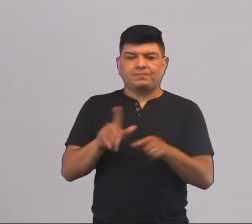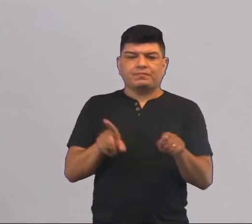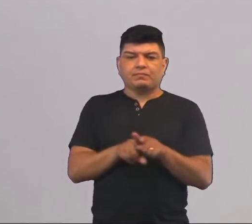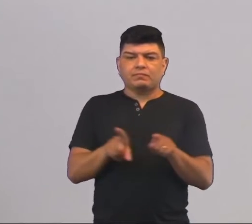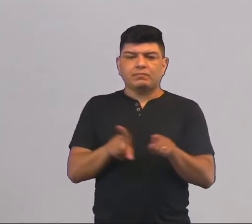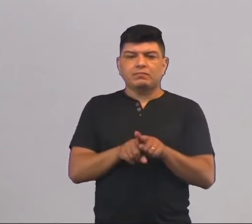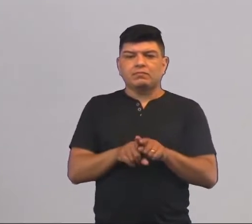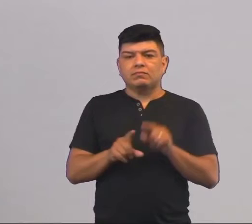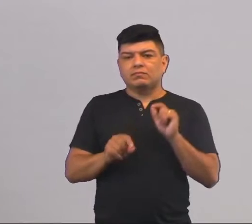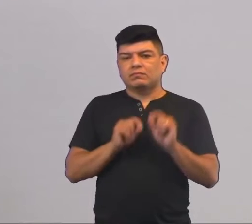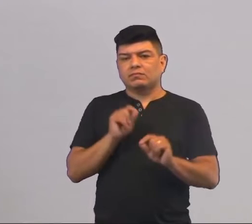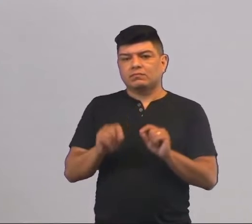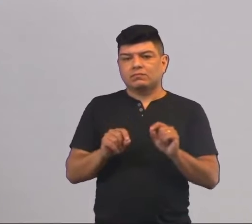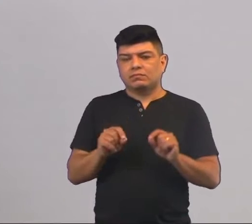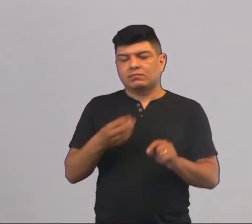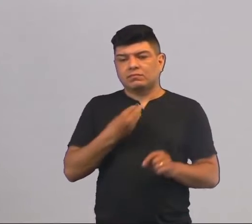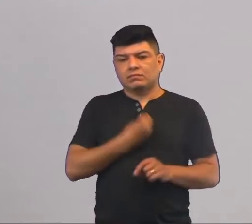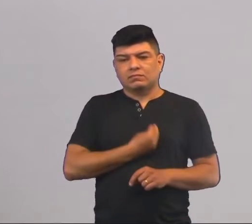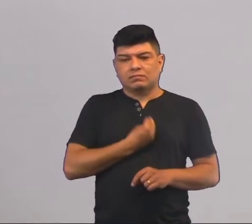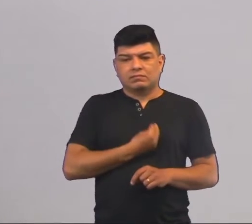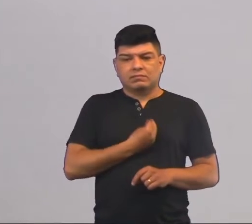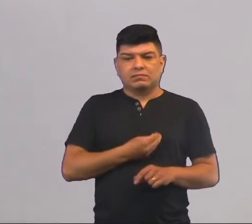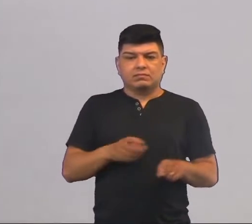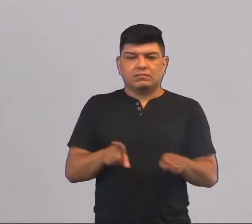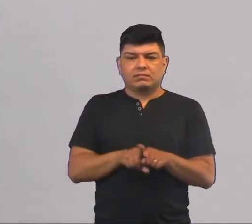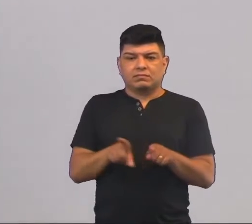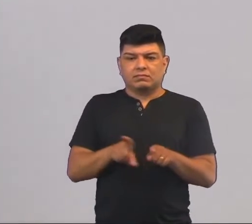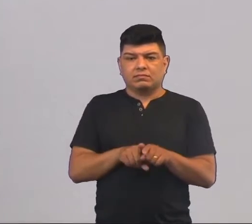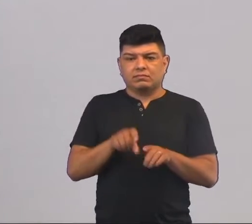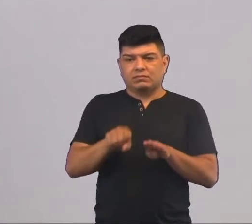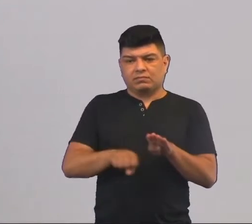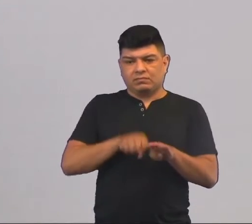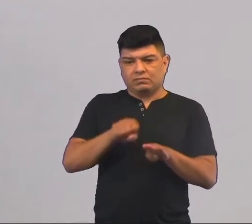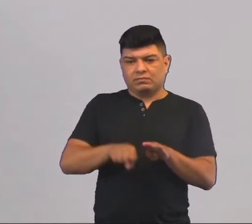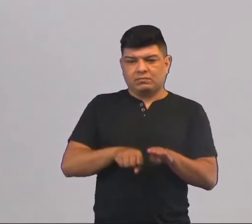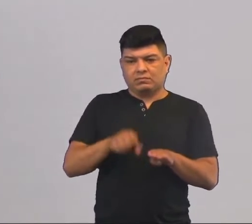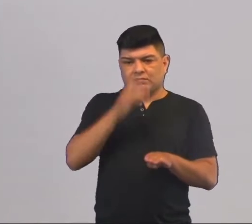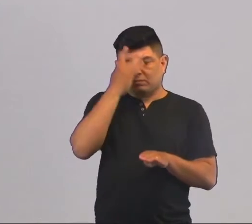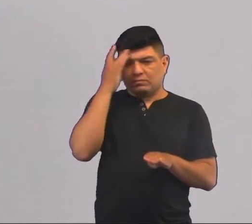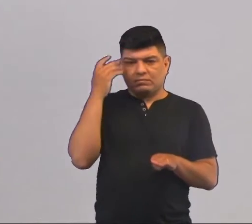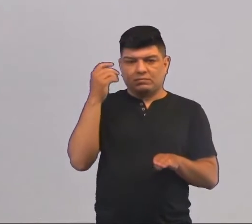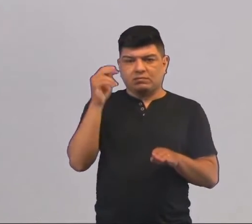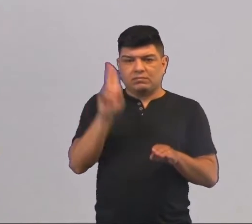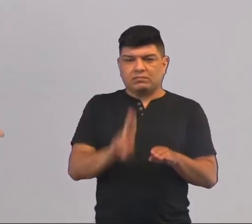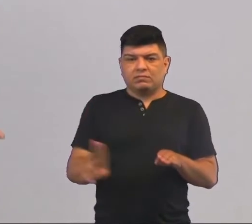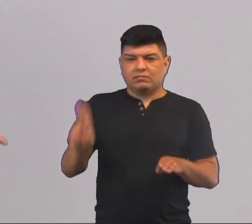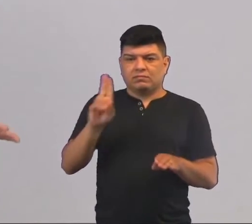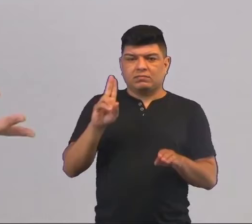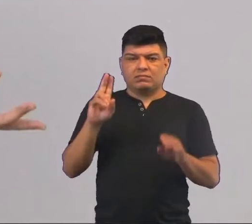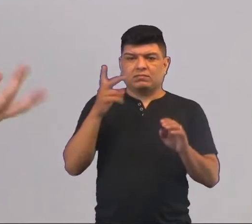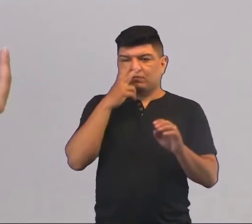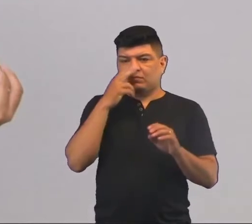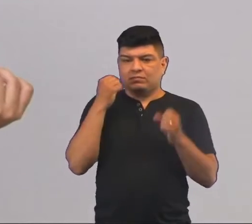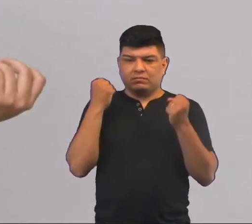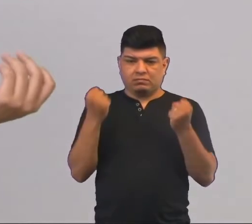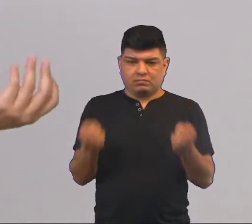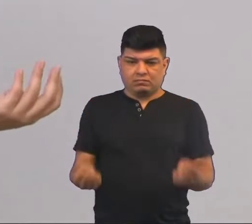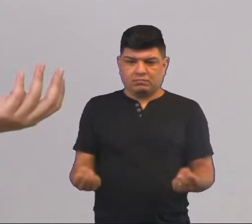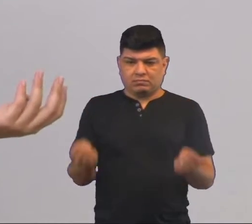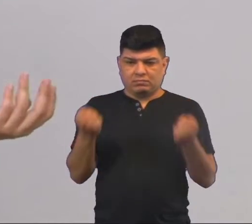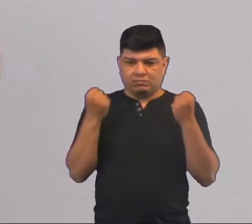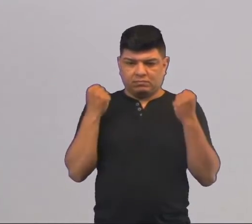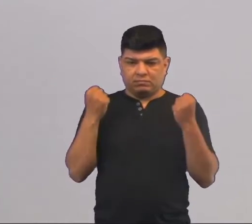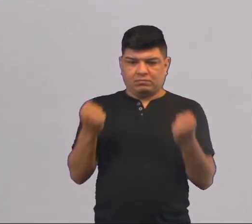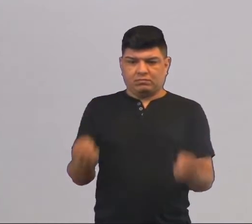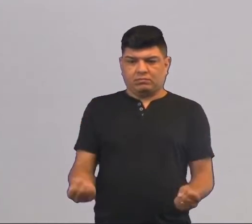destacar que elas estão muito presentes aí em aparelhos que as pessoas utilizam nas academias só só